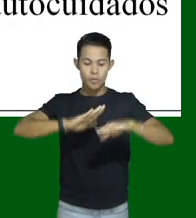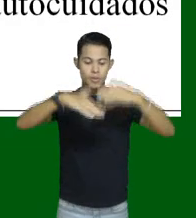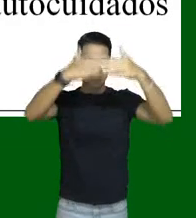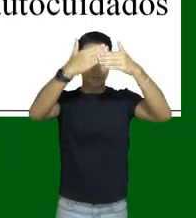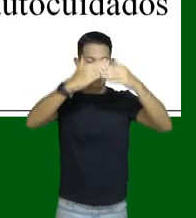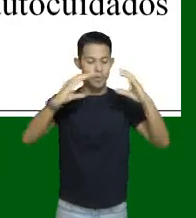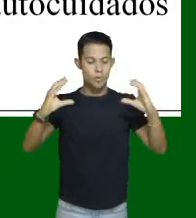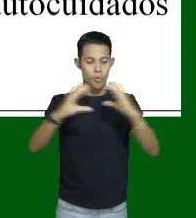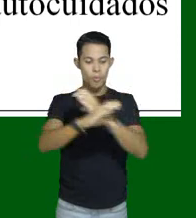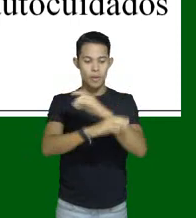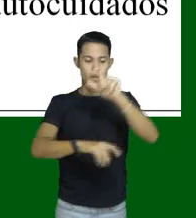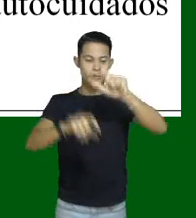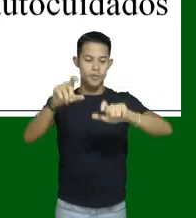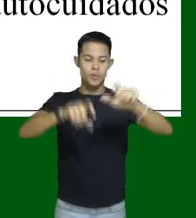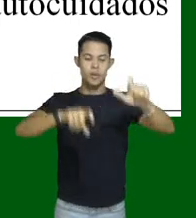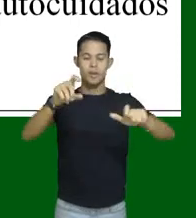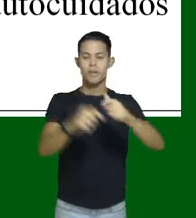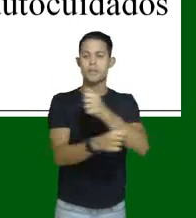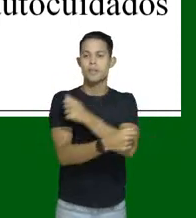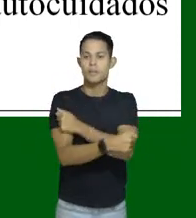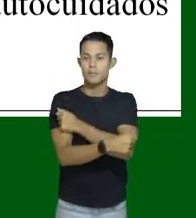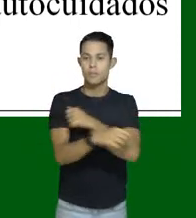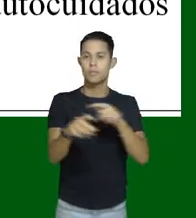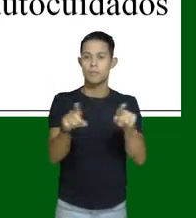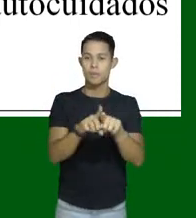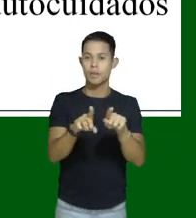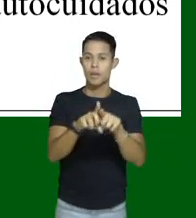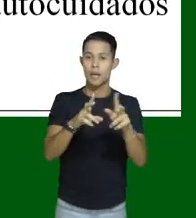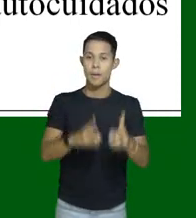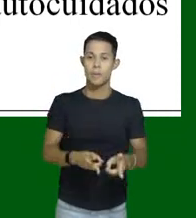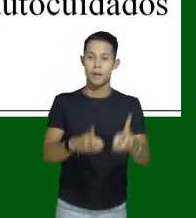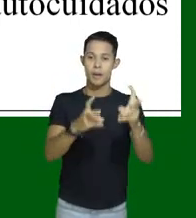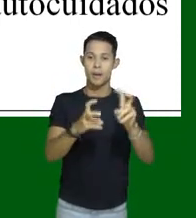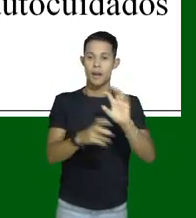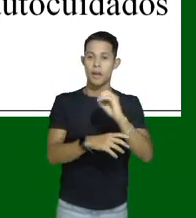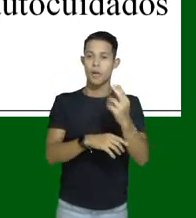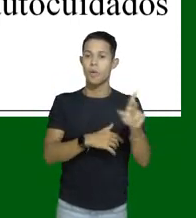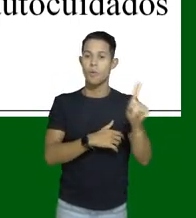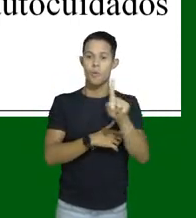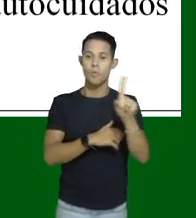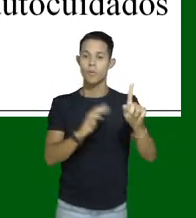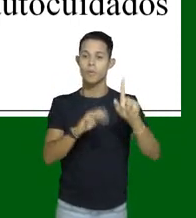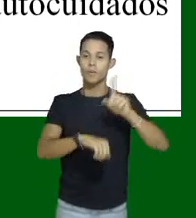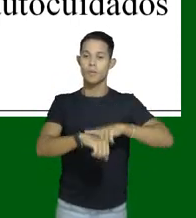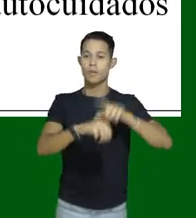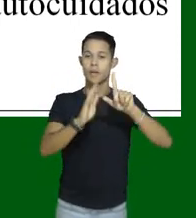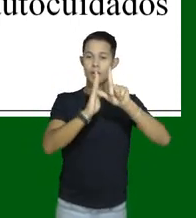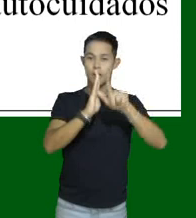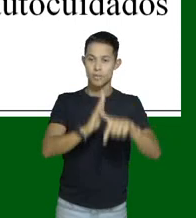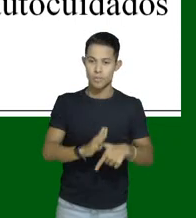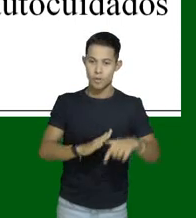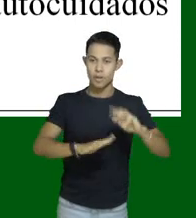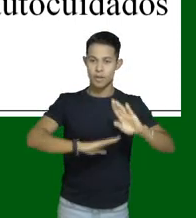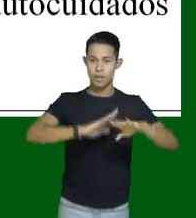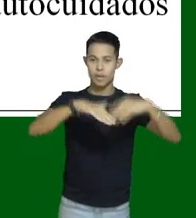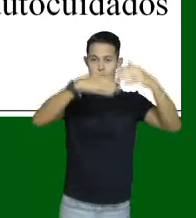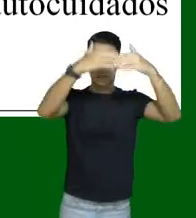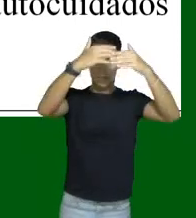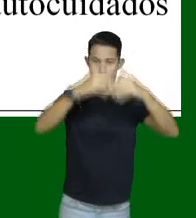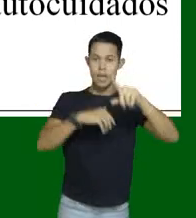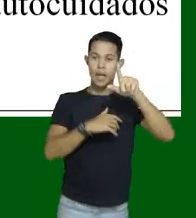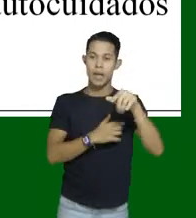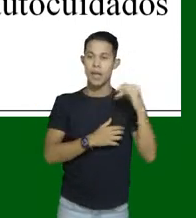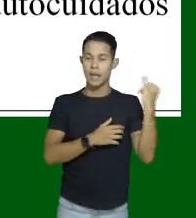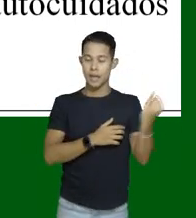dos estudantes e a identificação ou não da suspeita no atraso de desenvolvimento. É necessário relatar no encaminhamento